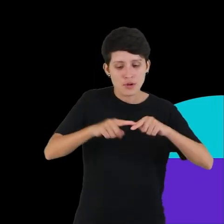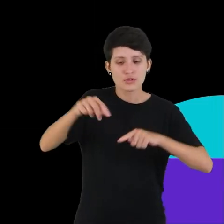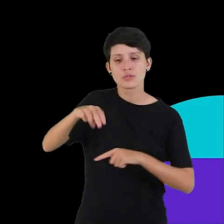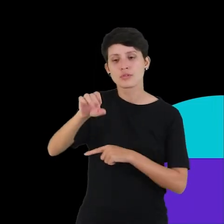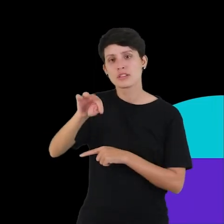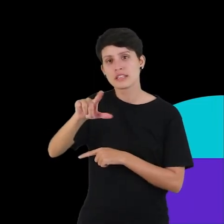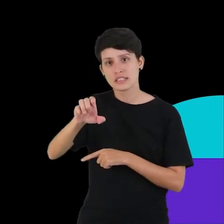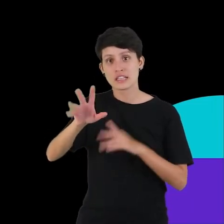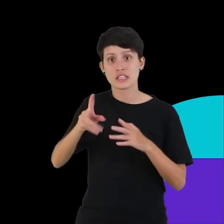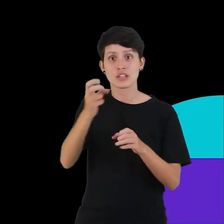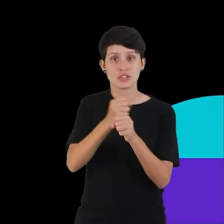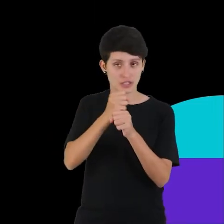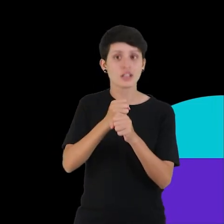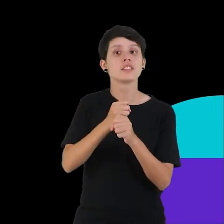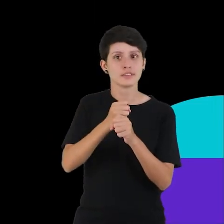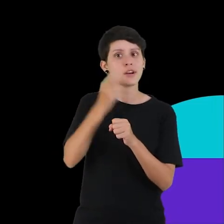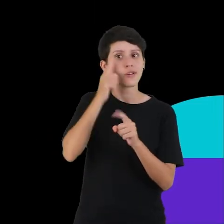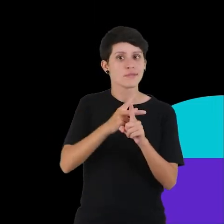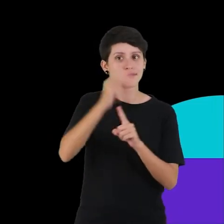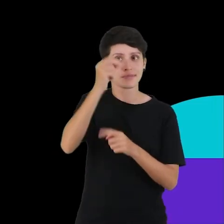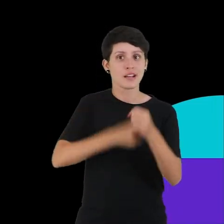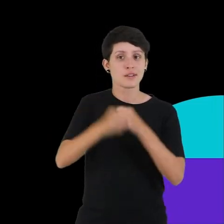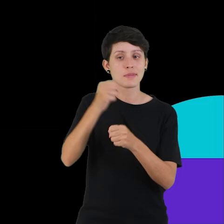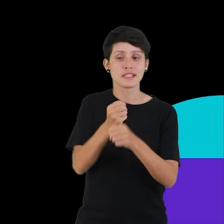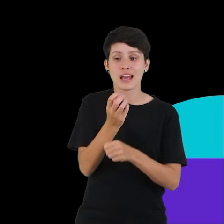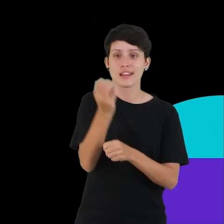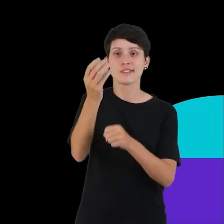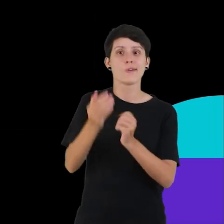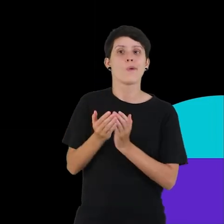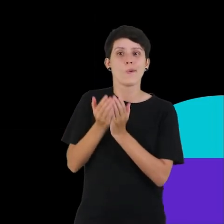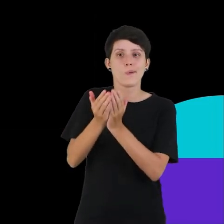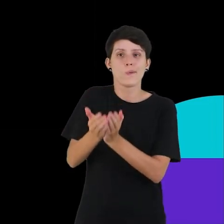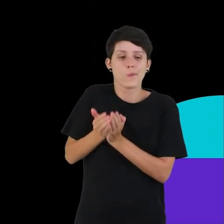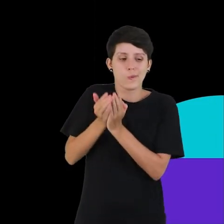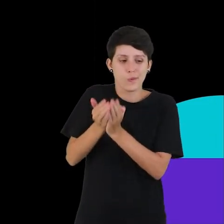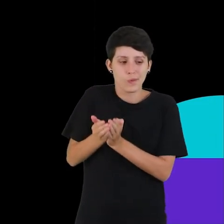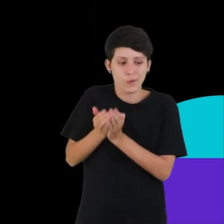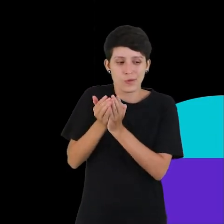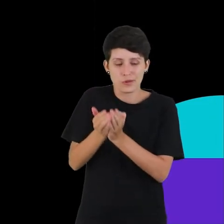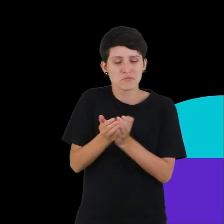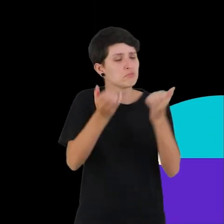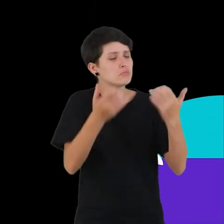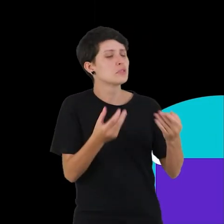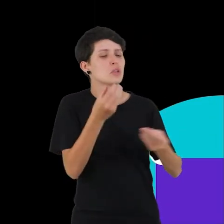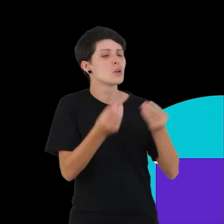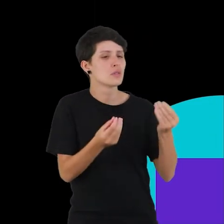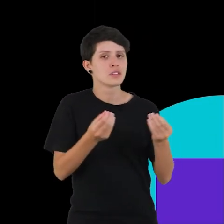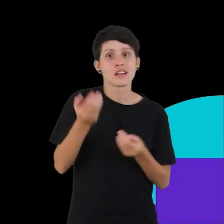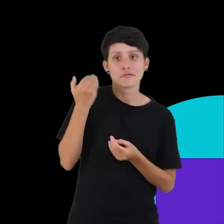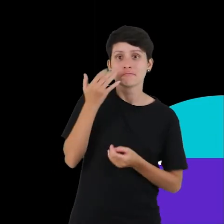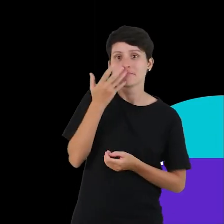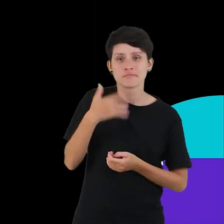outra de 3, é casada e trabalha como revendedora da Nestlé há 2 anos. Premiada pela marca foi